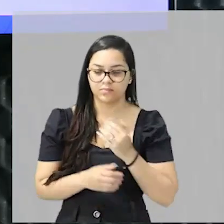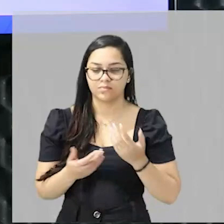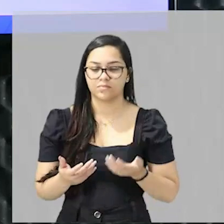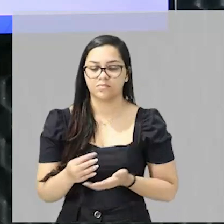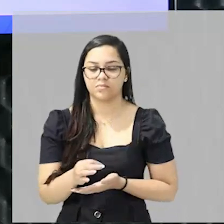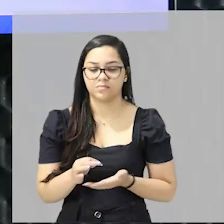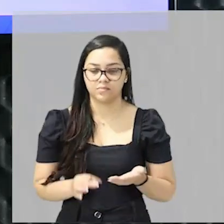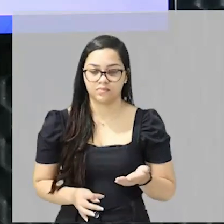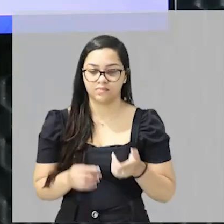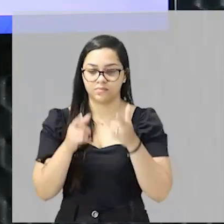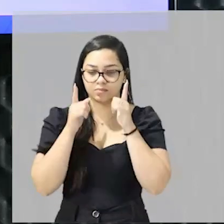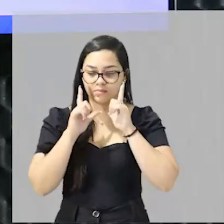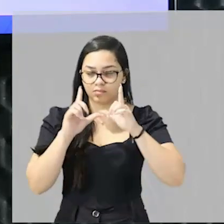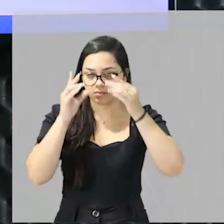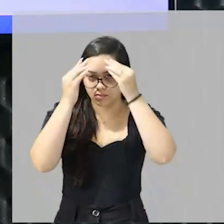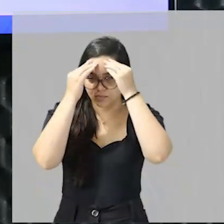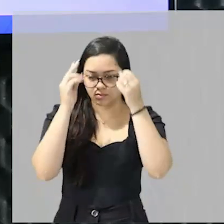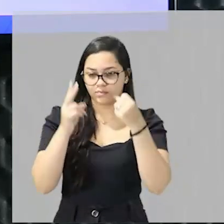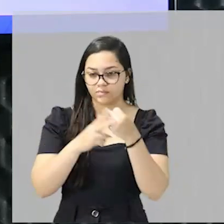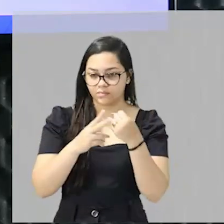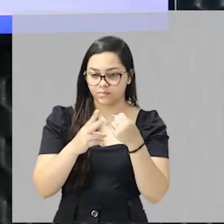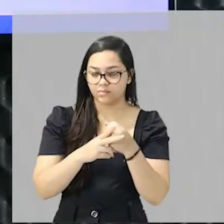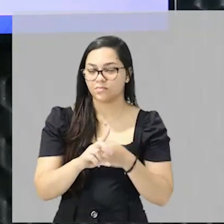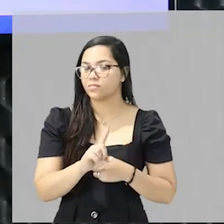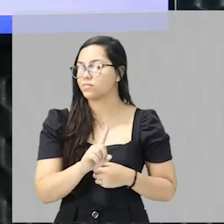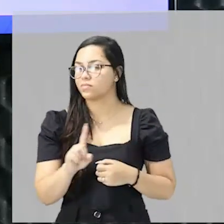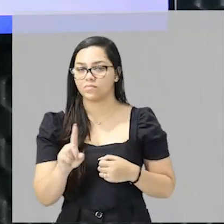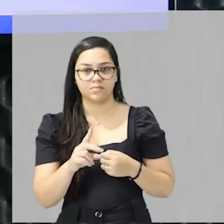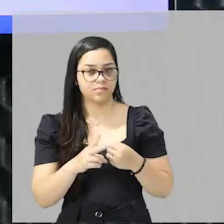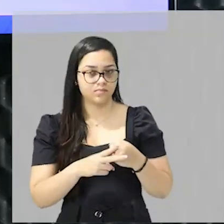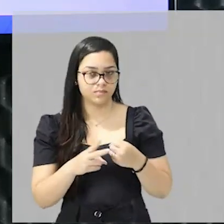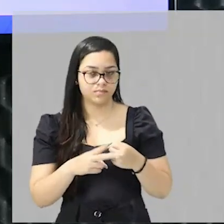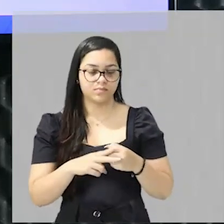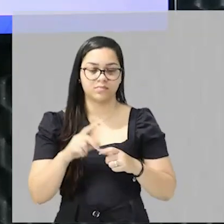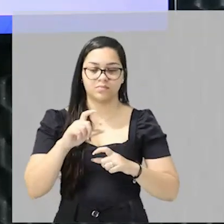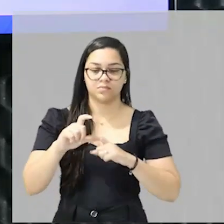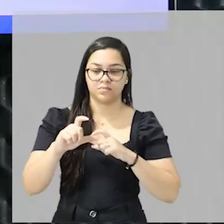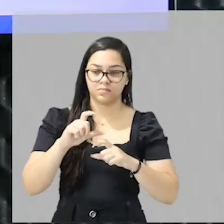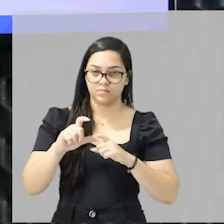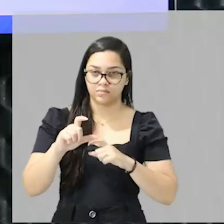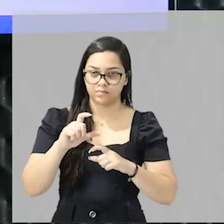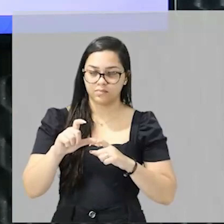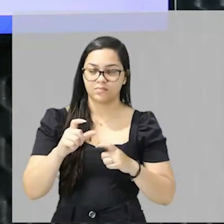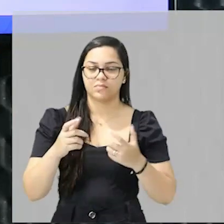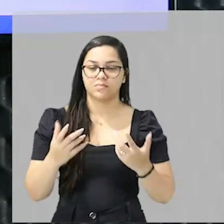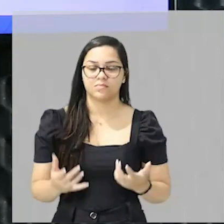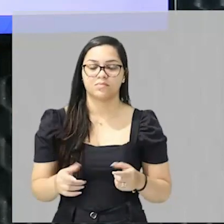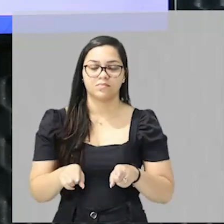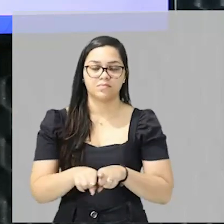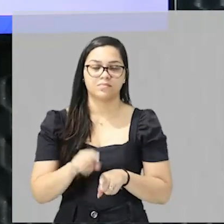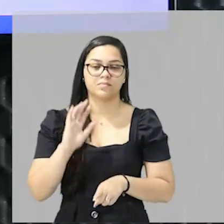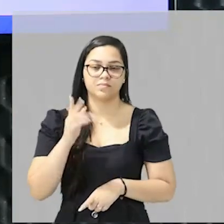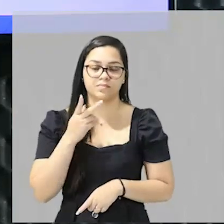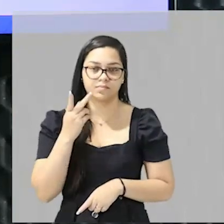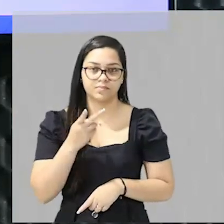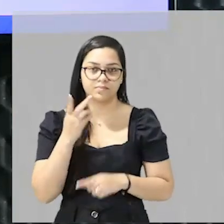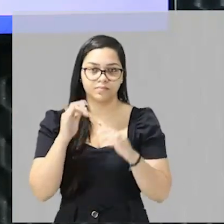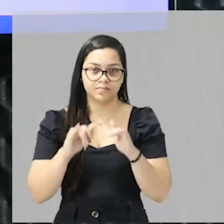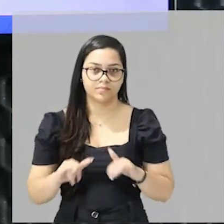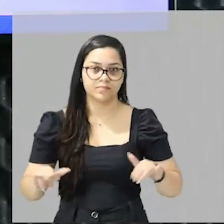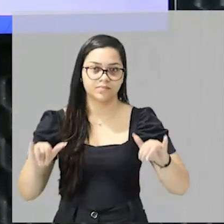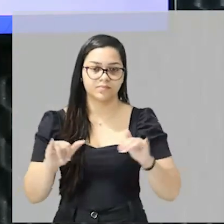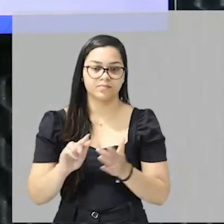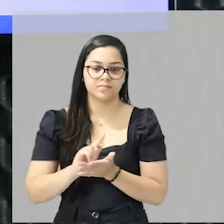textos com linguagem verbal e não verbal, que são os cartoons, os quadrinhos, as tirinhas. Já falamos de notícias, que é o gênero